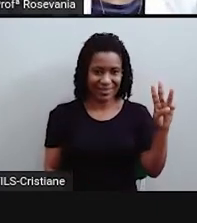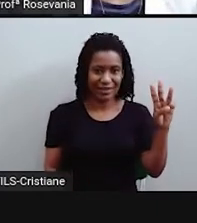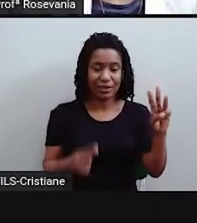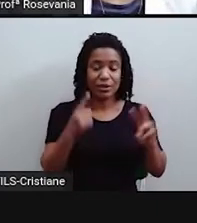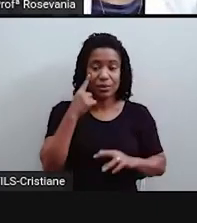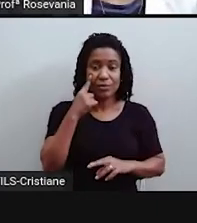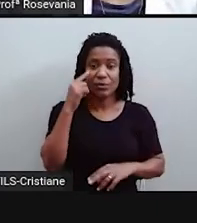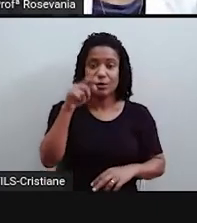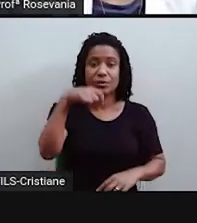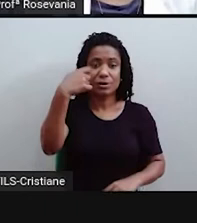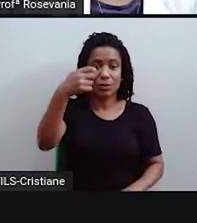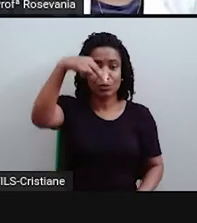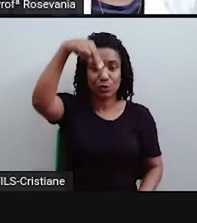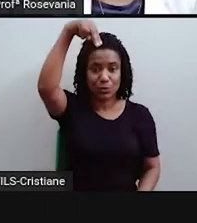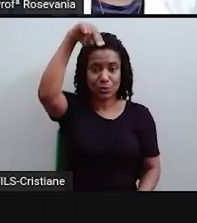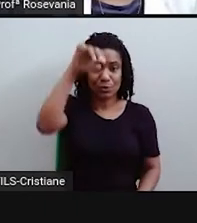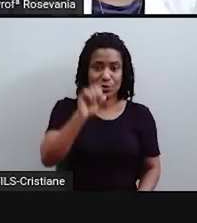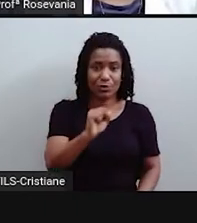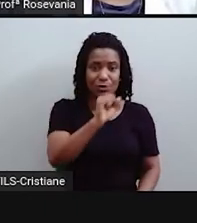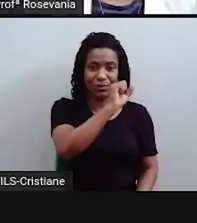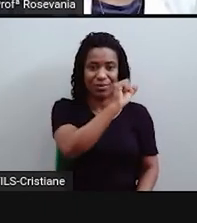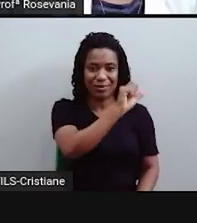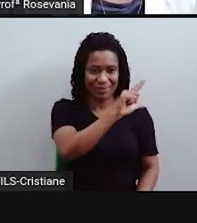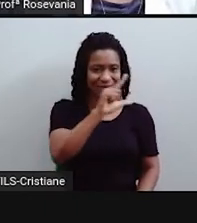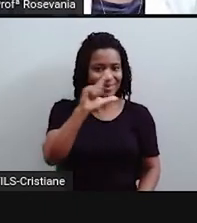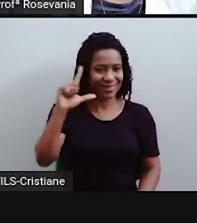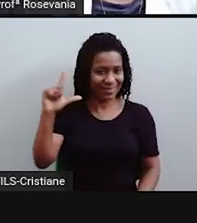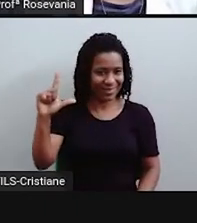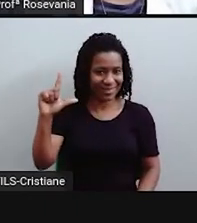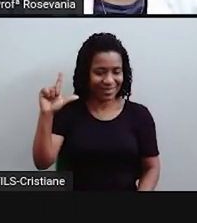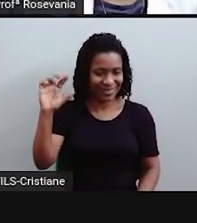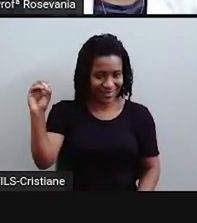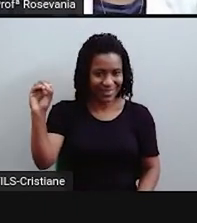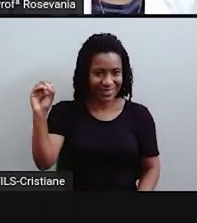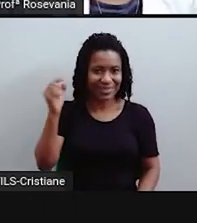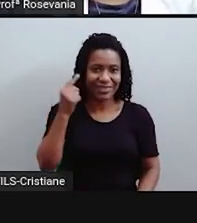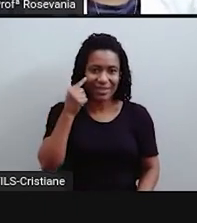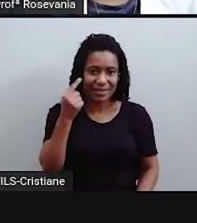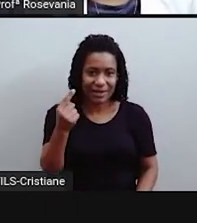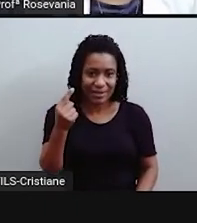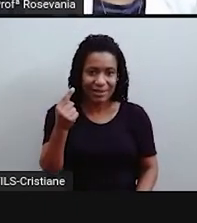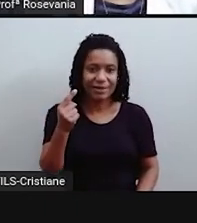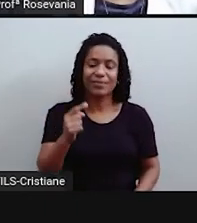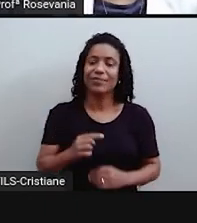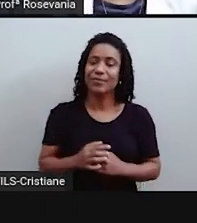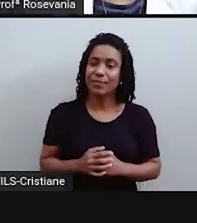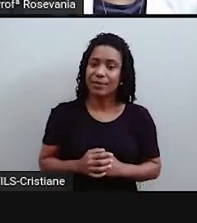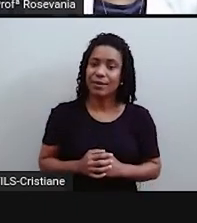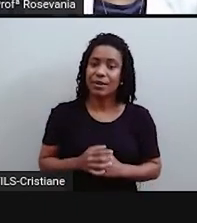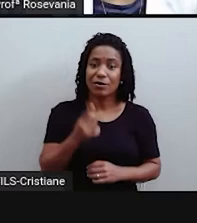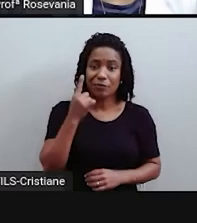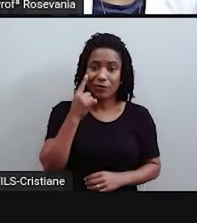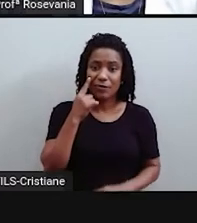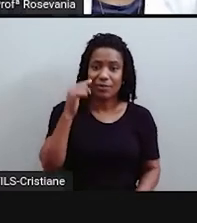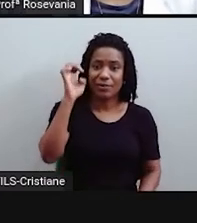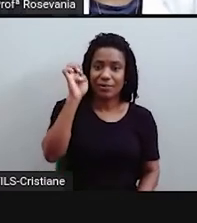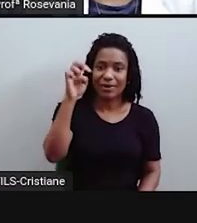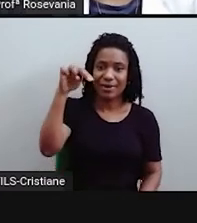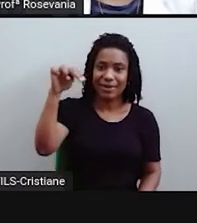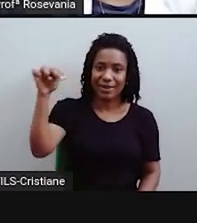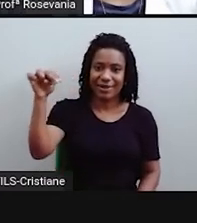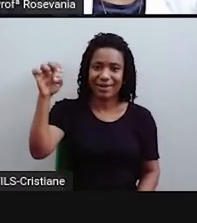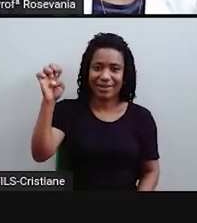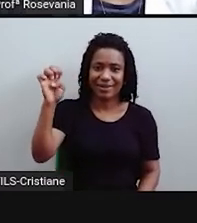saber o nome dos pontozinhos para a gente ir juntando. Então o NNE é norte, nordeste. O ENE é